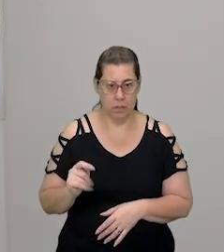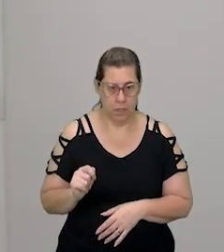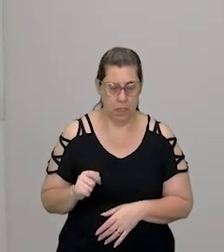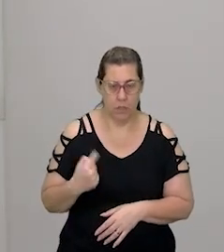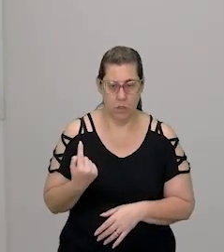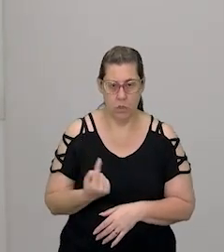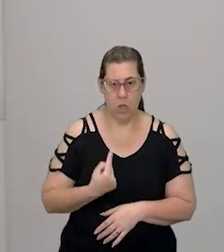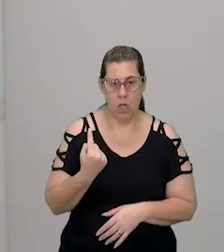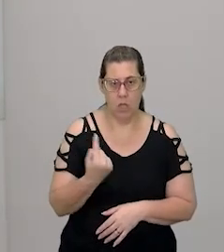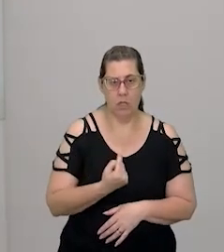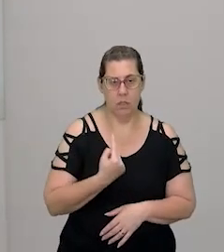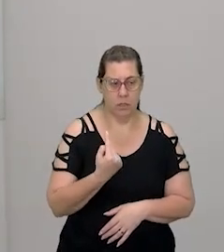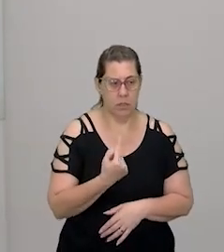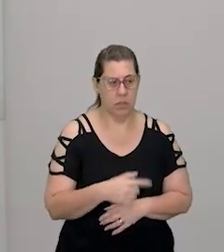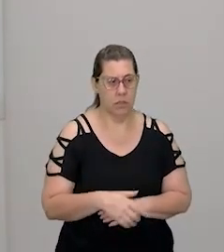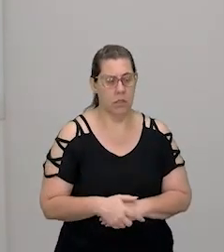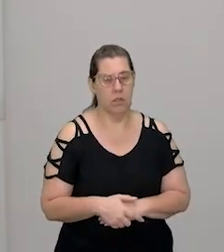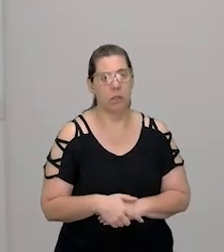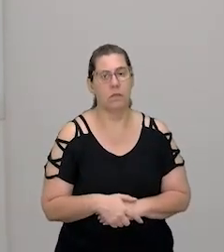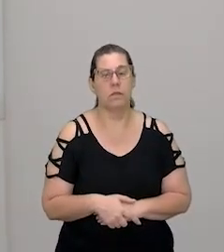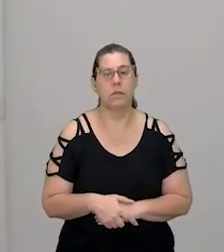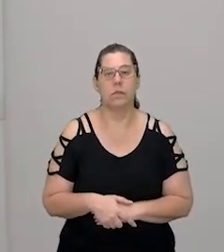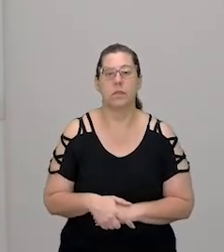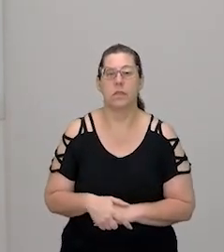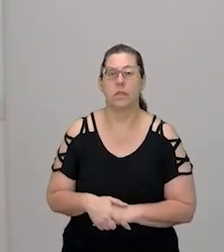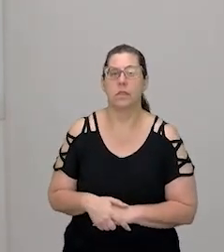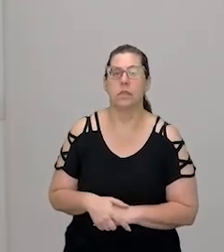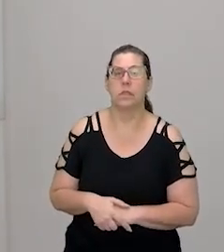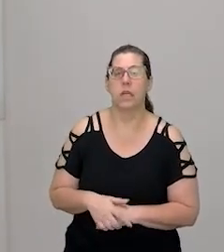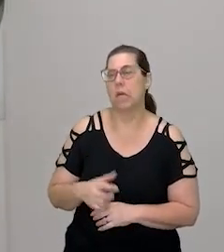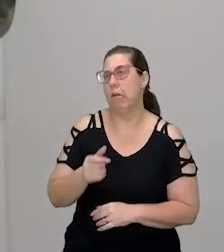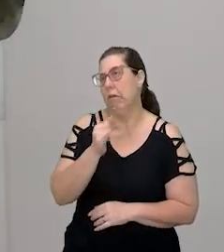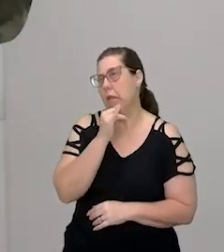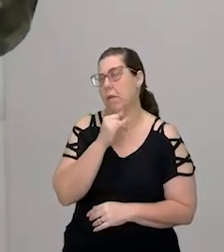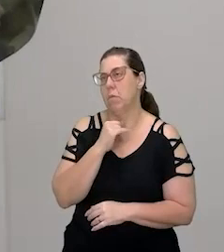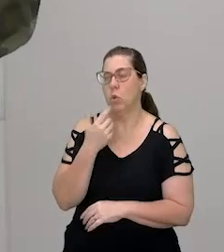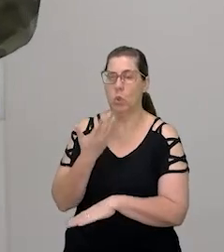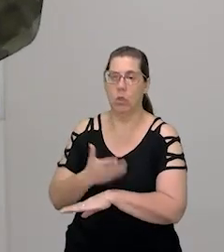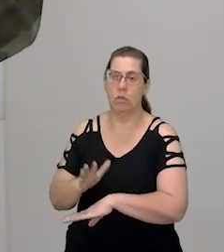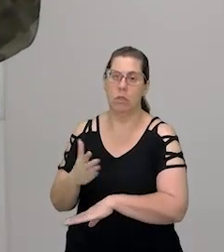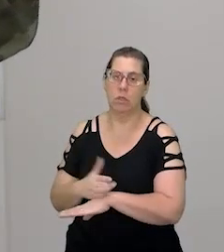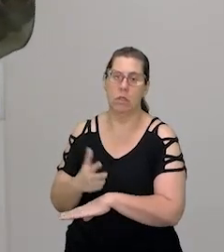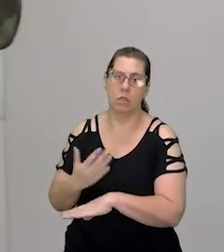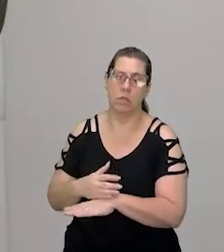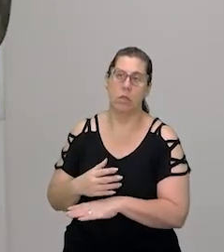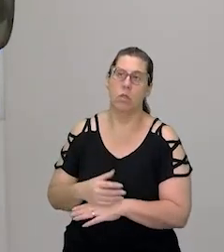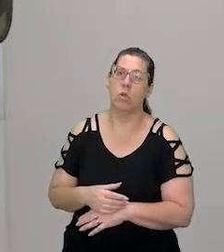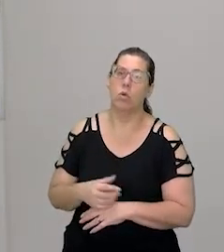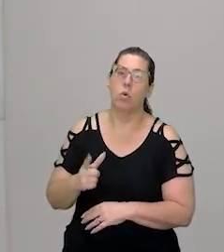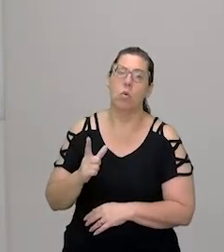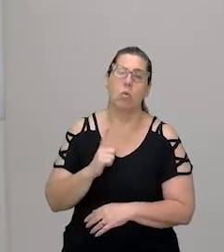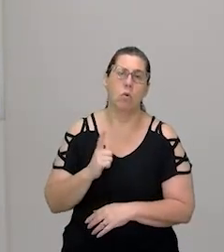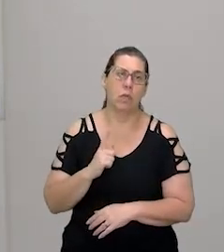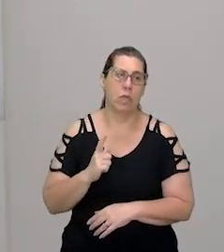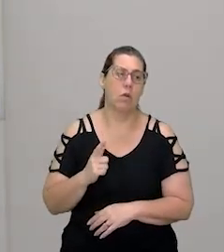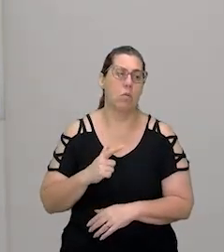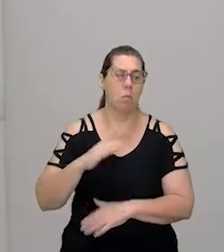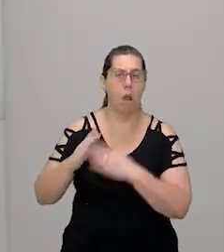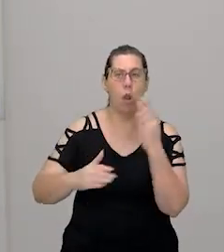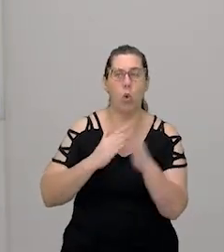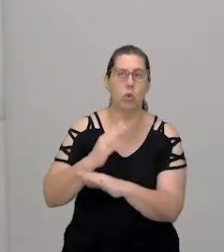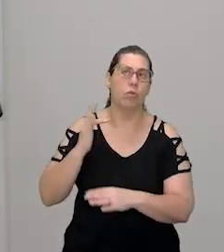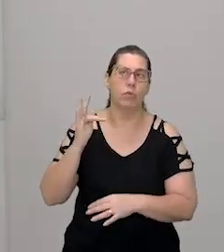Né? Falando o nome apresentando sozinho. Dos golpes. Vamos por lá, eu tô treinando para determinada luta que eu vou ter com a Mara. É. Né? Então,